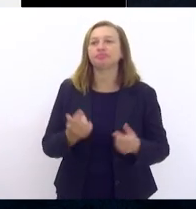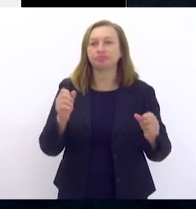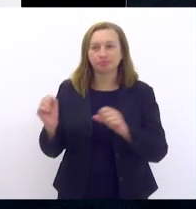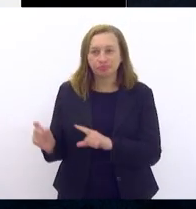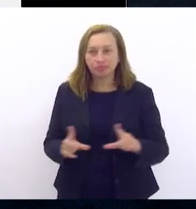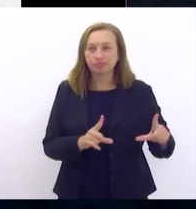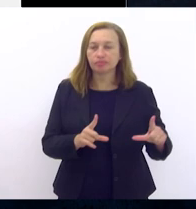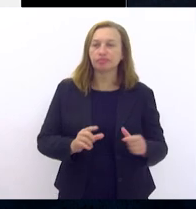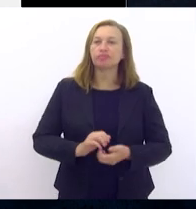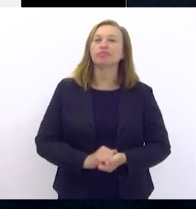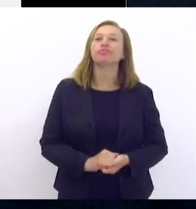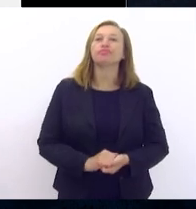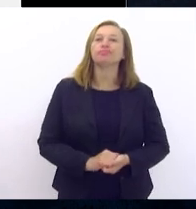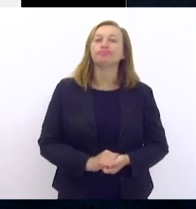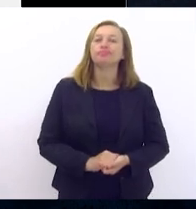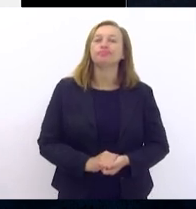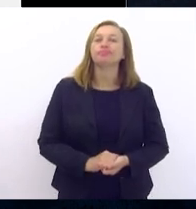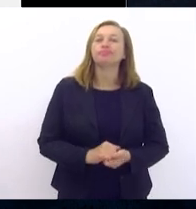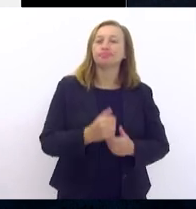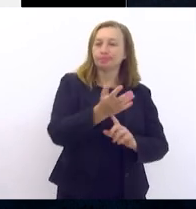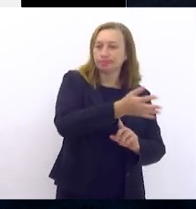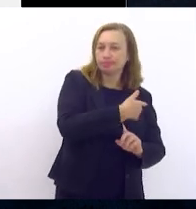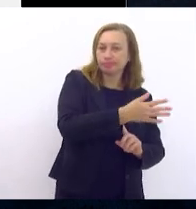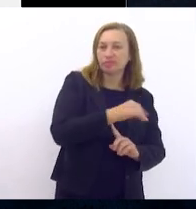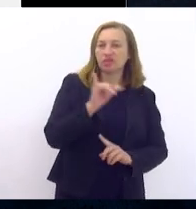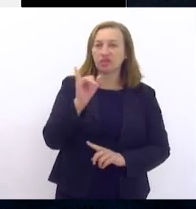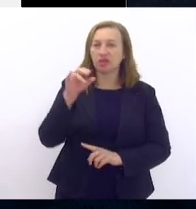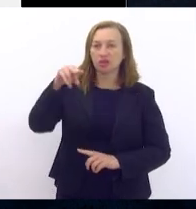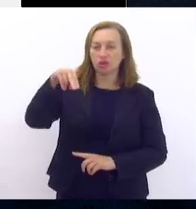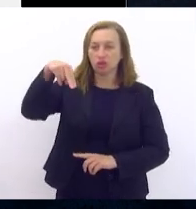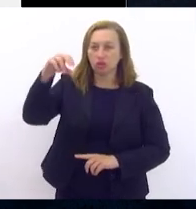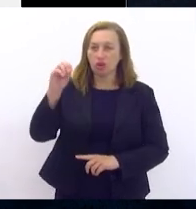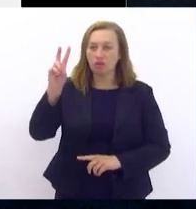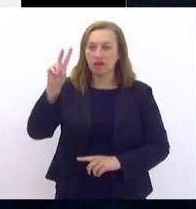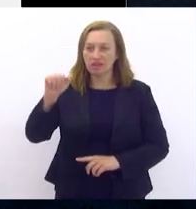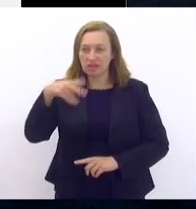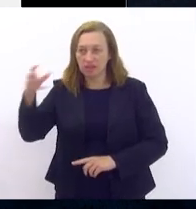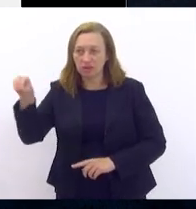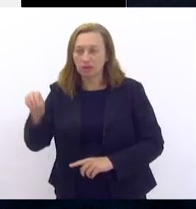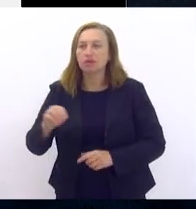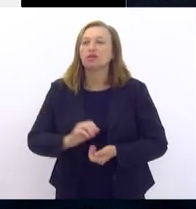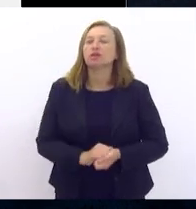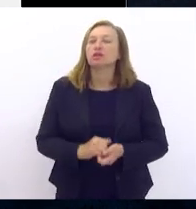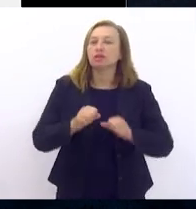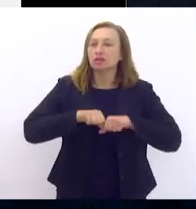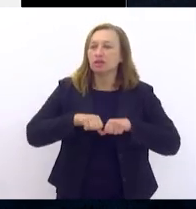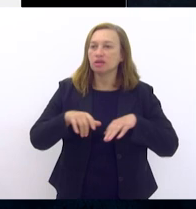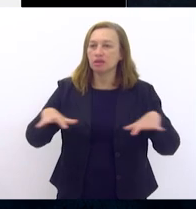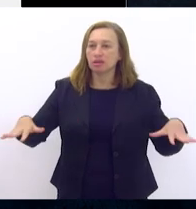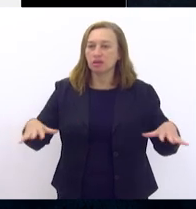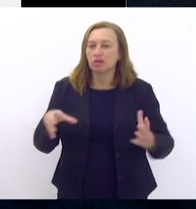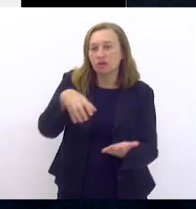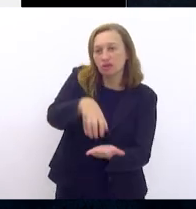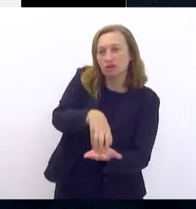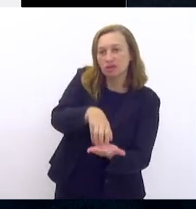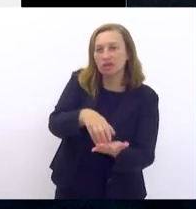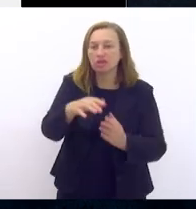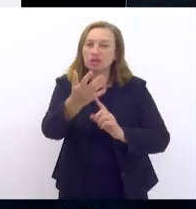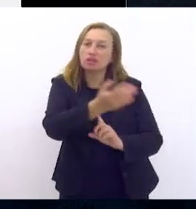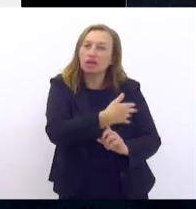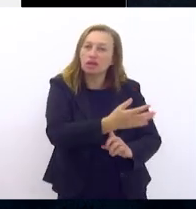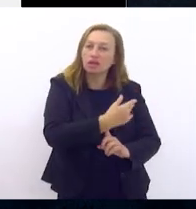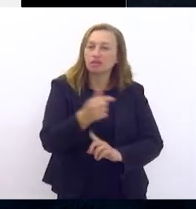slide eu trago a parte de inovação em tecnologia a gente ampliou o nosso Centro de Tecnologia e inovação